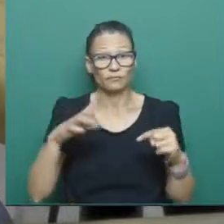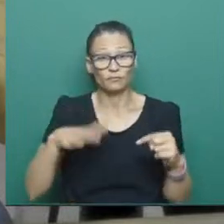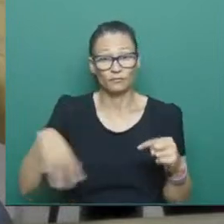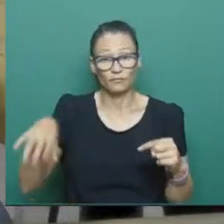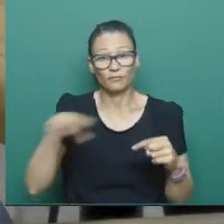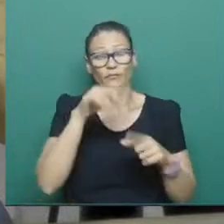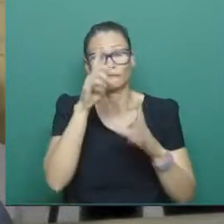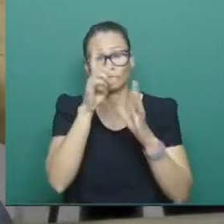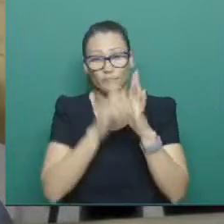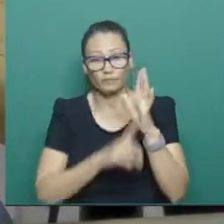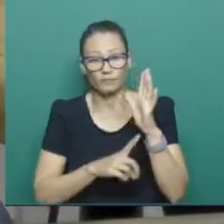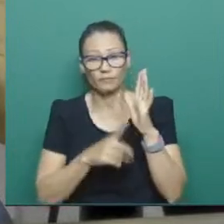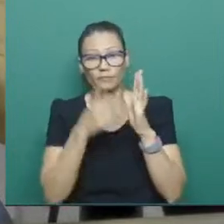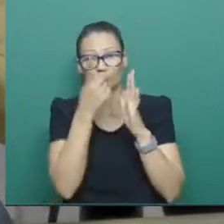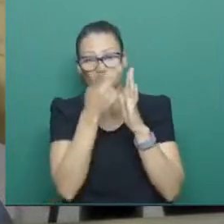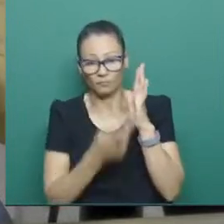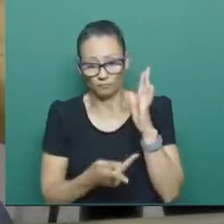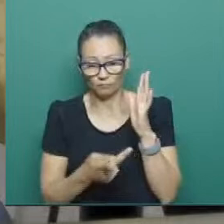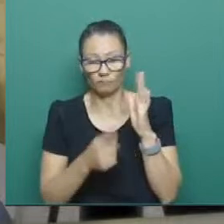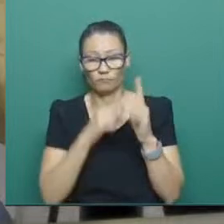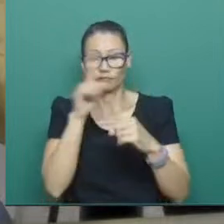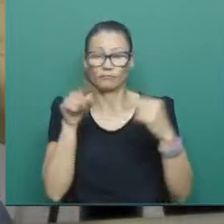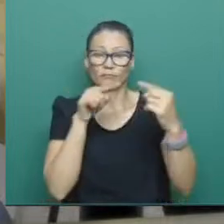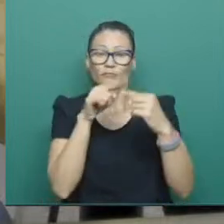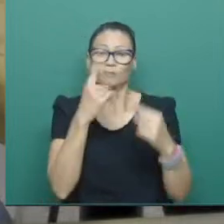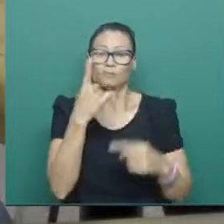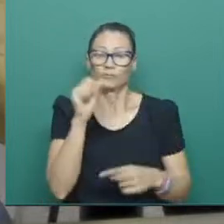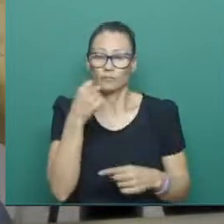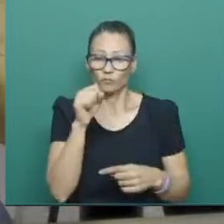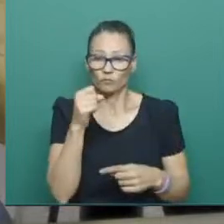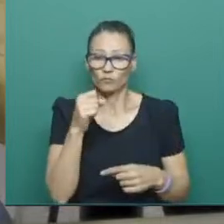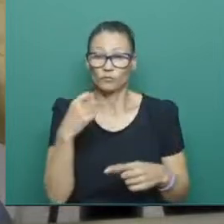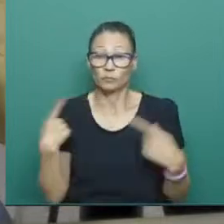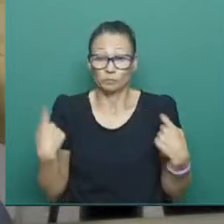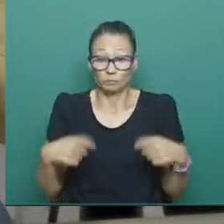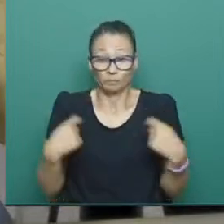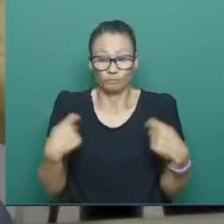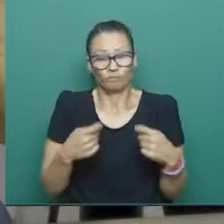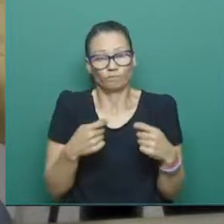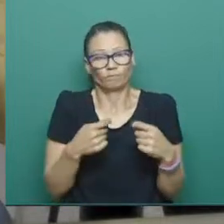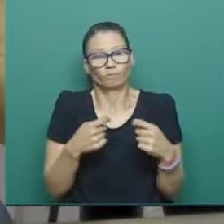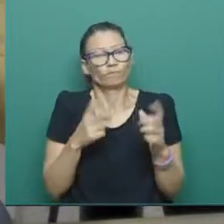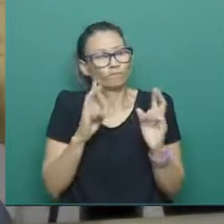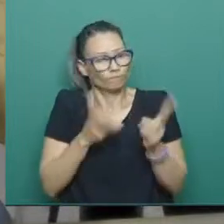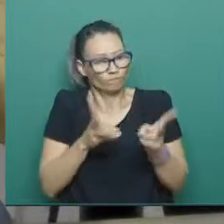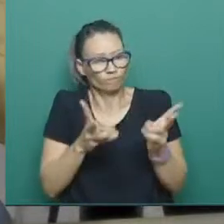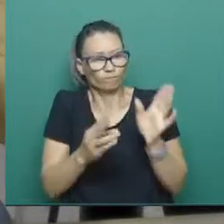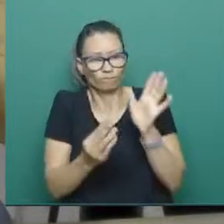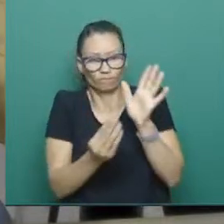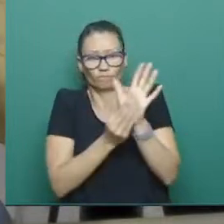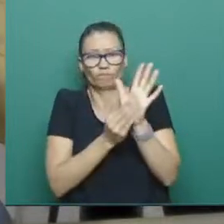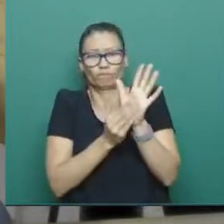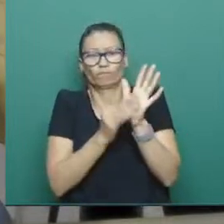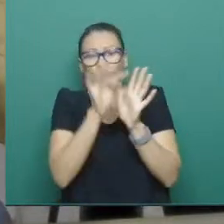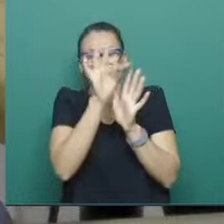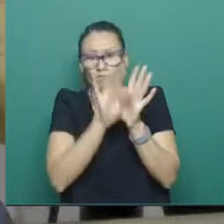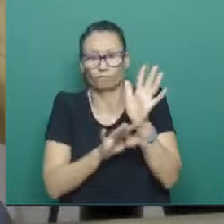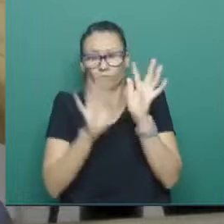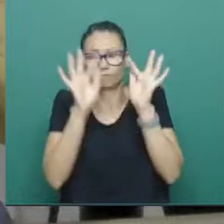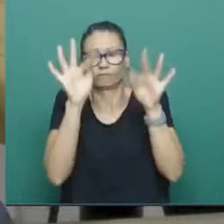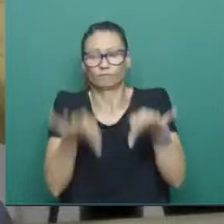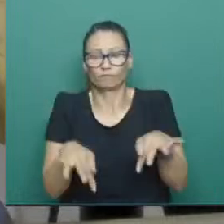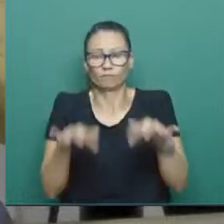plano diretor, essa meta 18 ela esteja presente nesse texto final que vai sair aqui da Câmara. Que